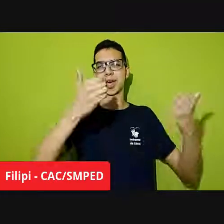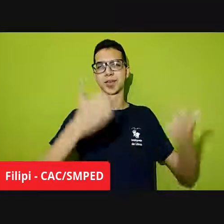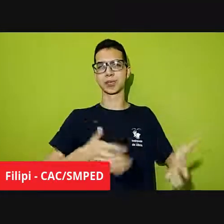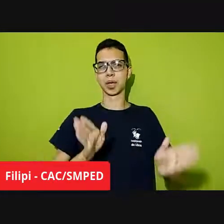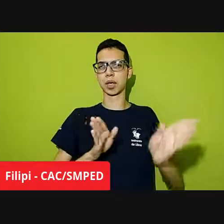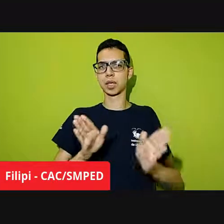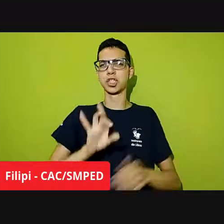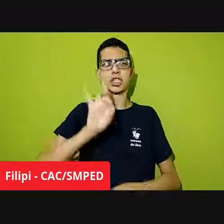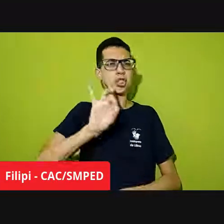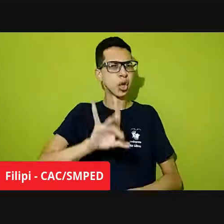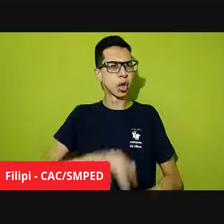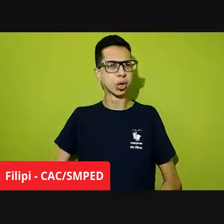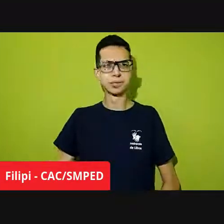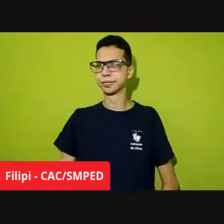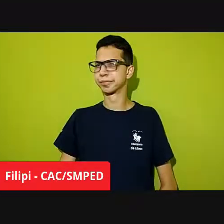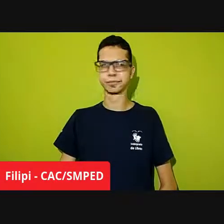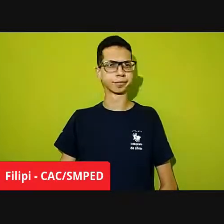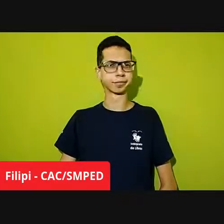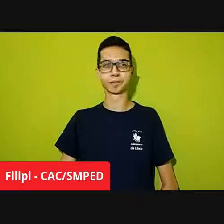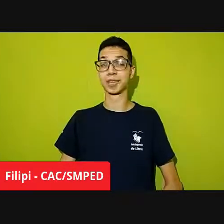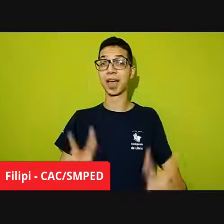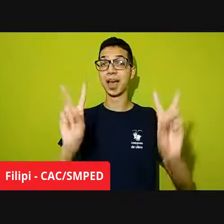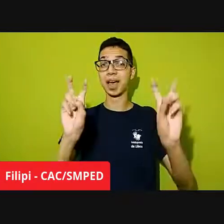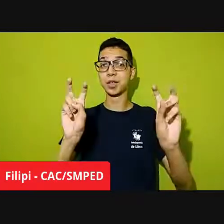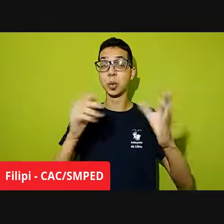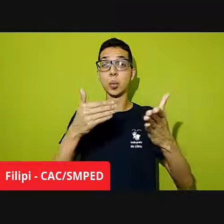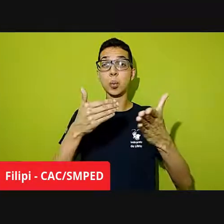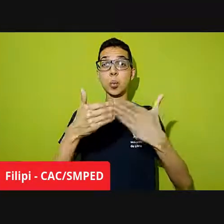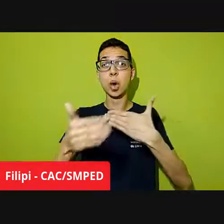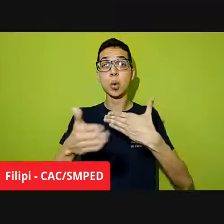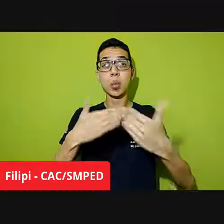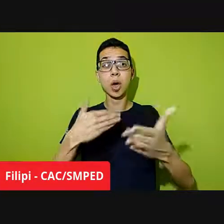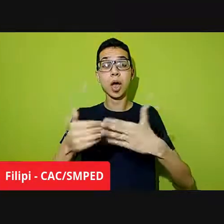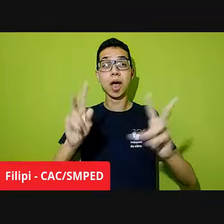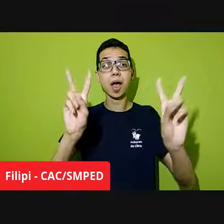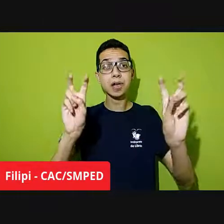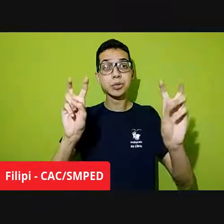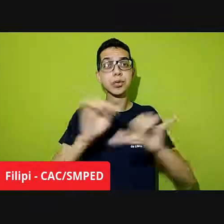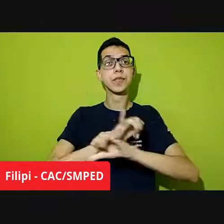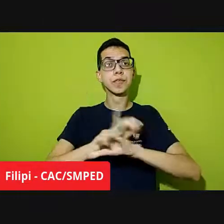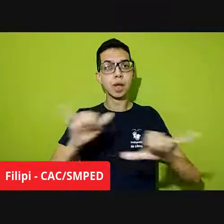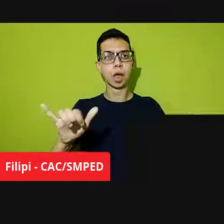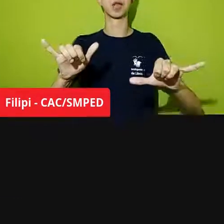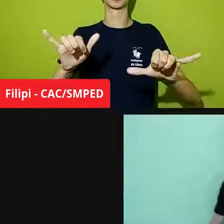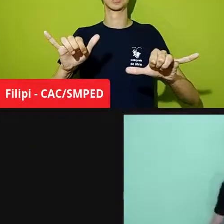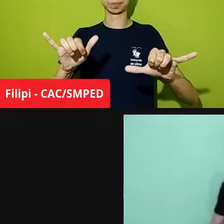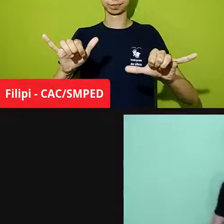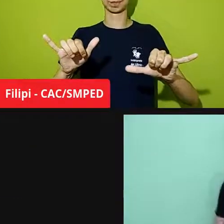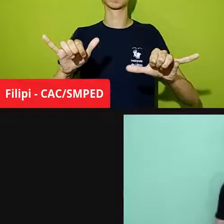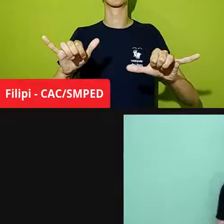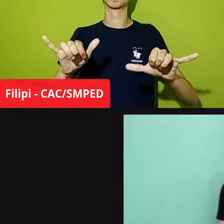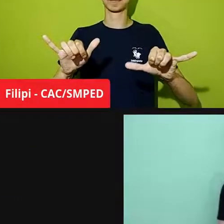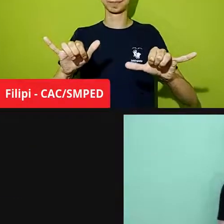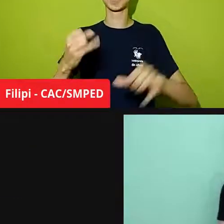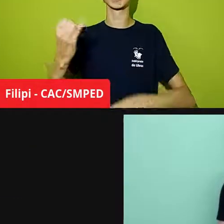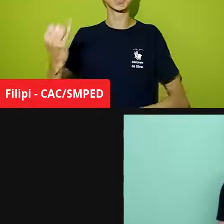com deficiência. Qualquer assunto também pode ser interessante para a pessoa com